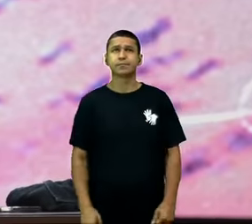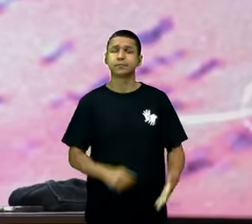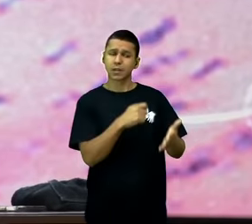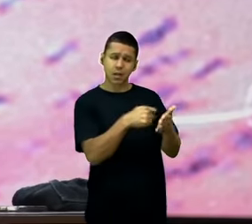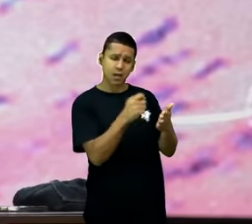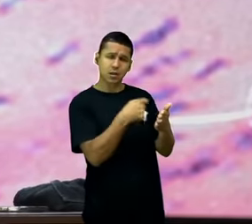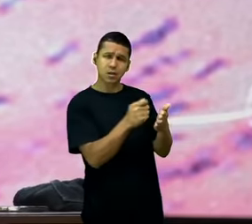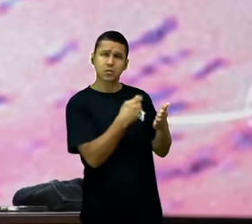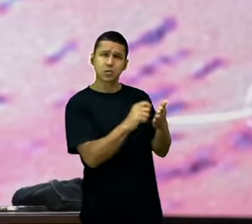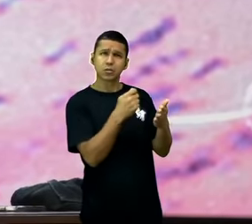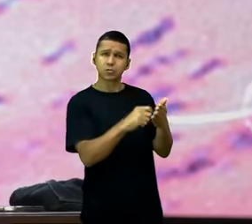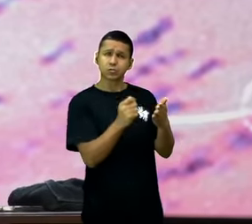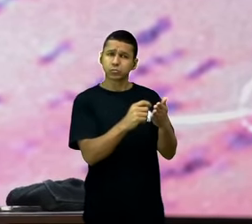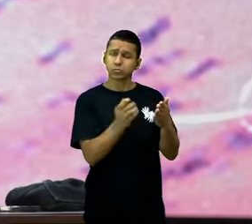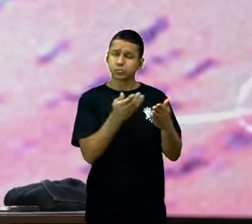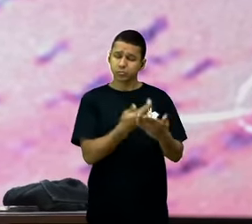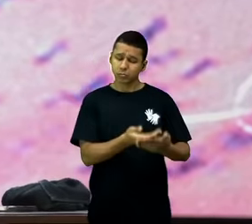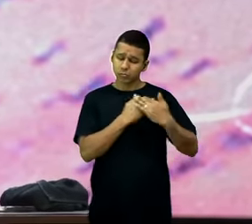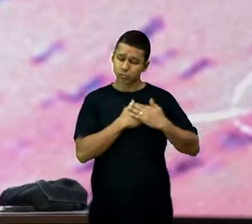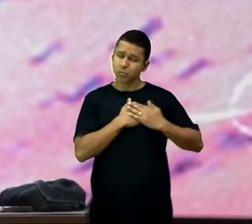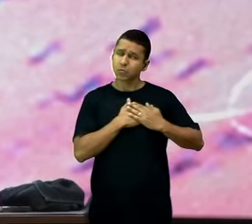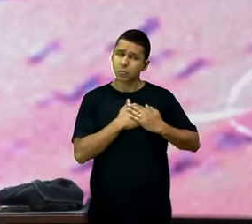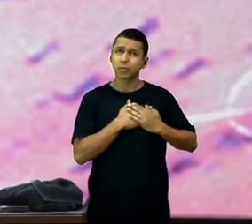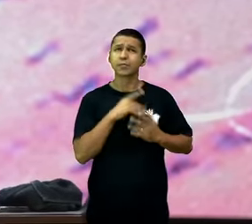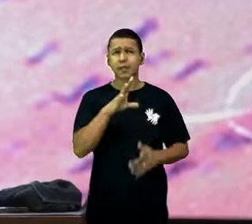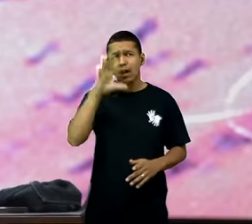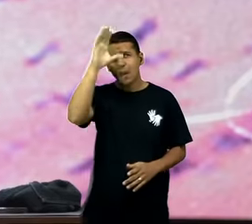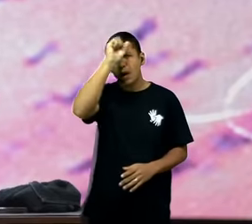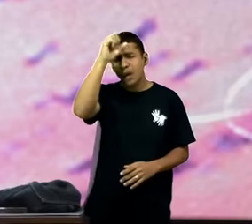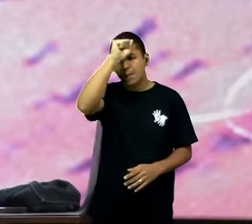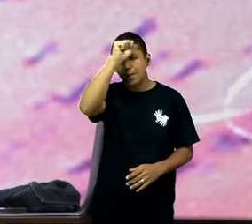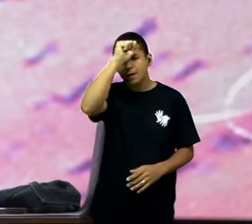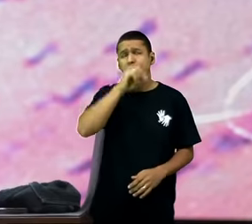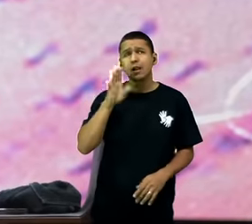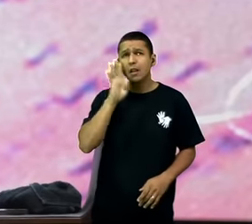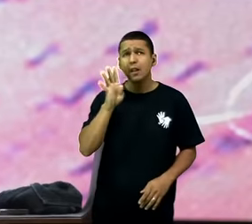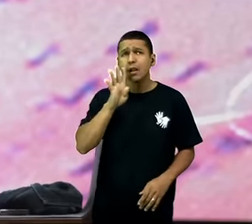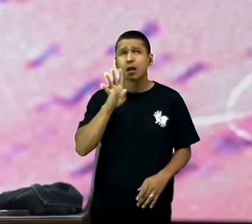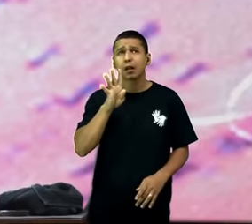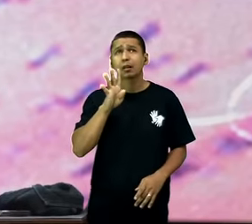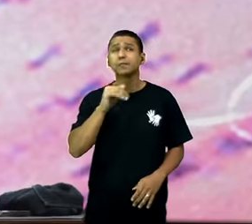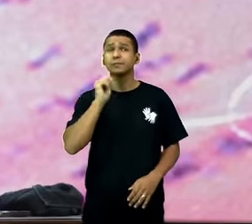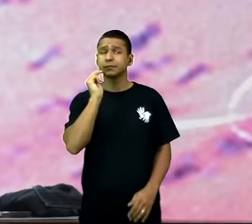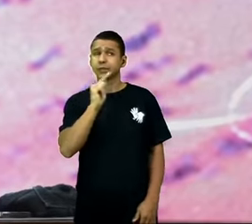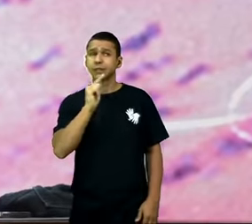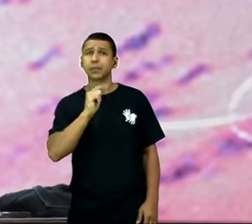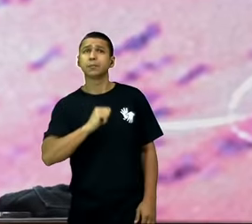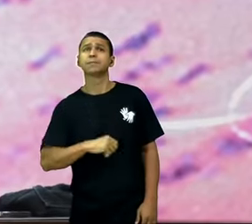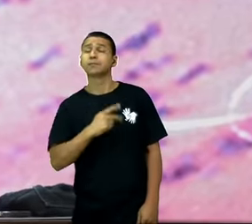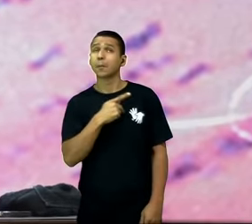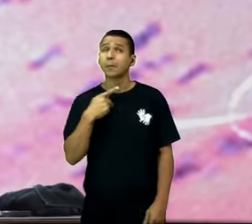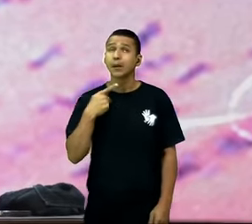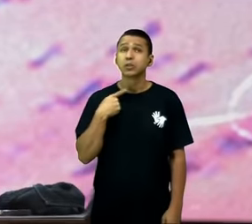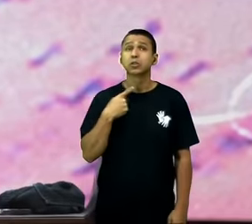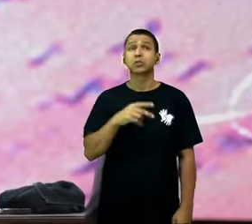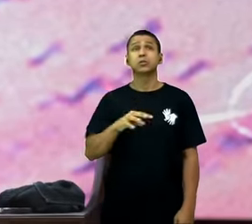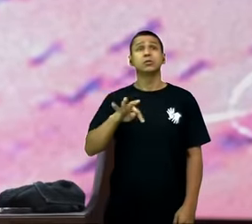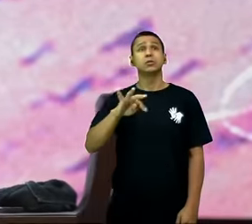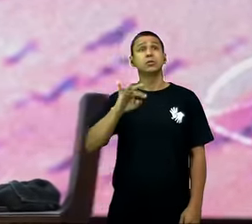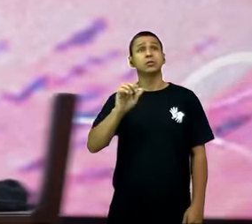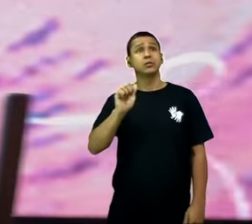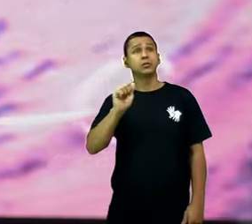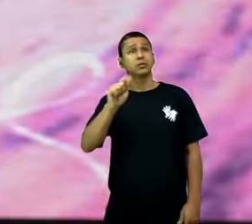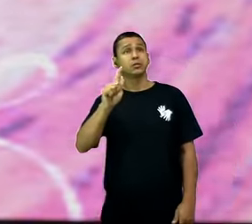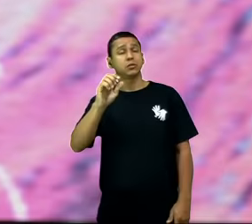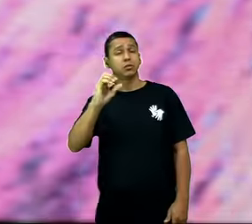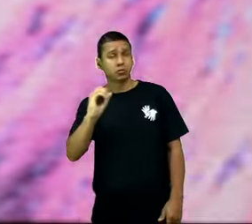tudo, guarda no seu coração. Quer aprender uma coisa muito legal? Tiago Brunet estava falando comigo ontem. Ele falou assim, cara, do